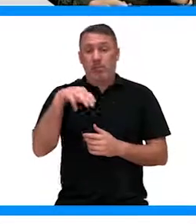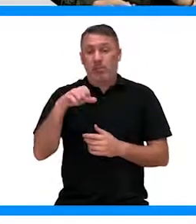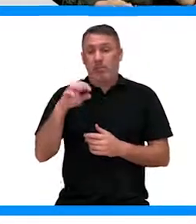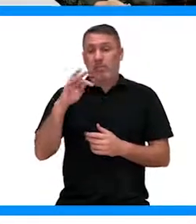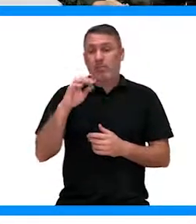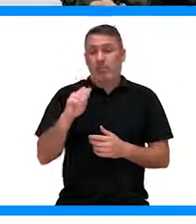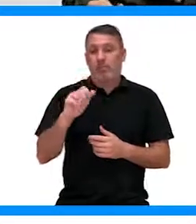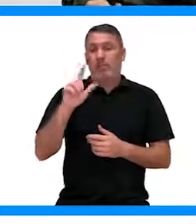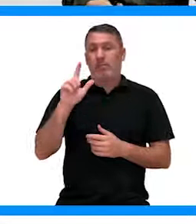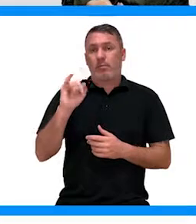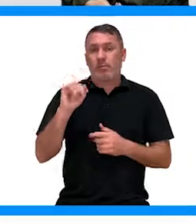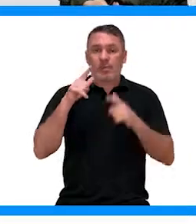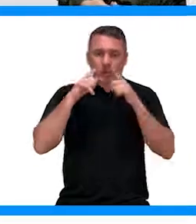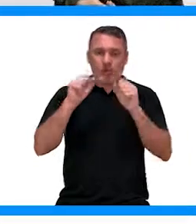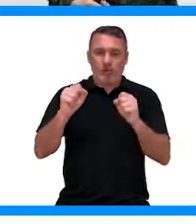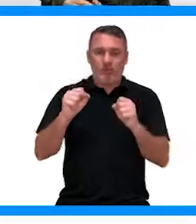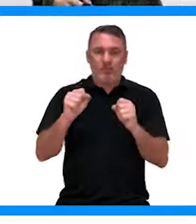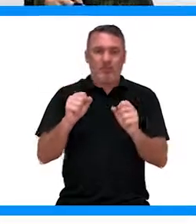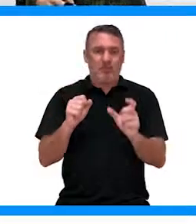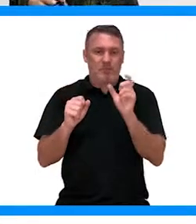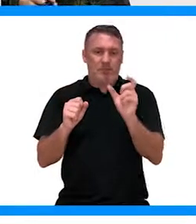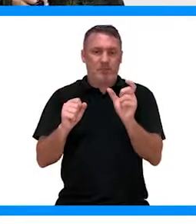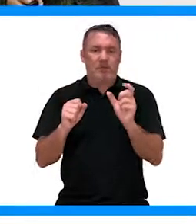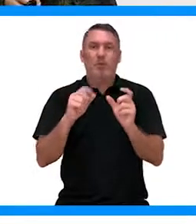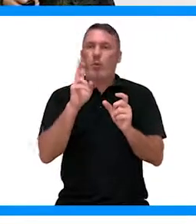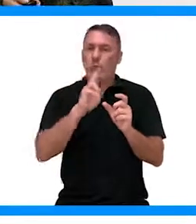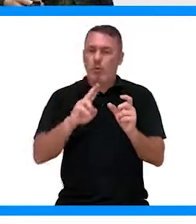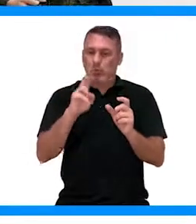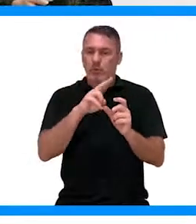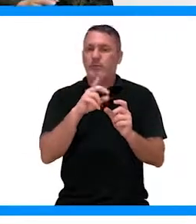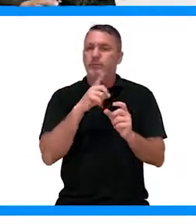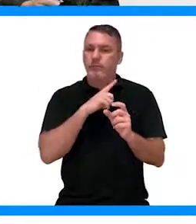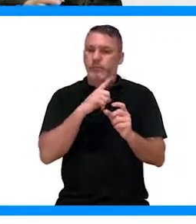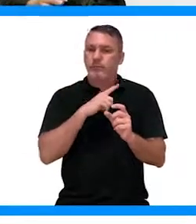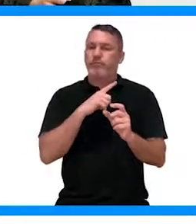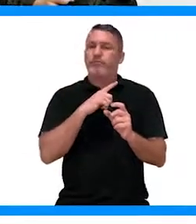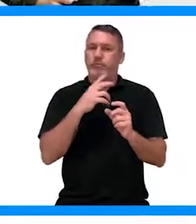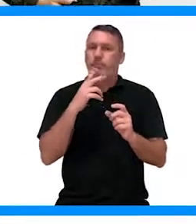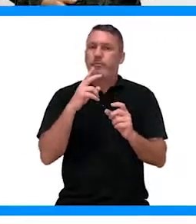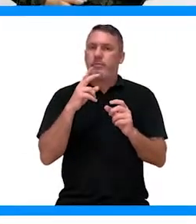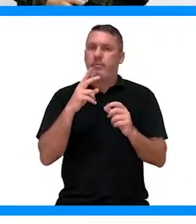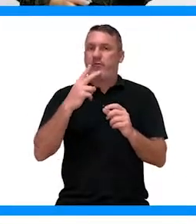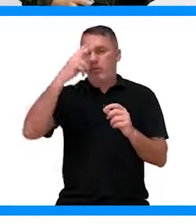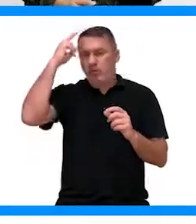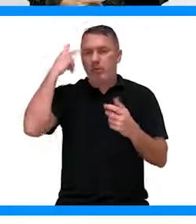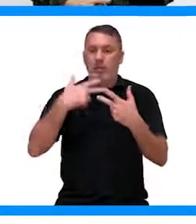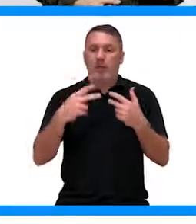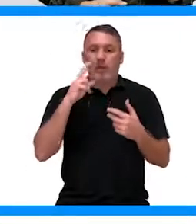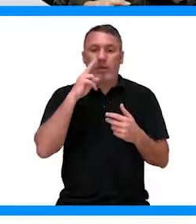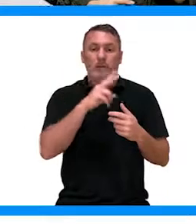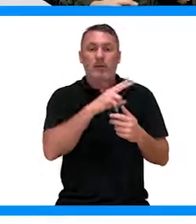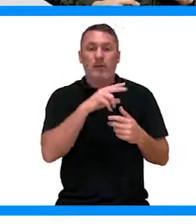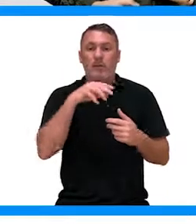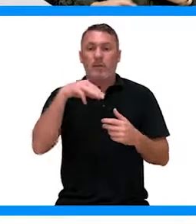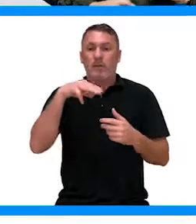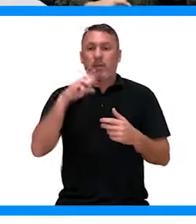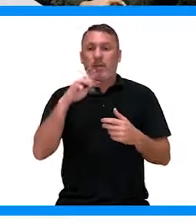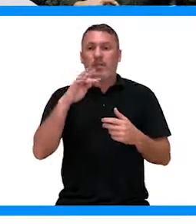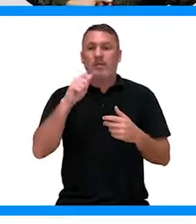A função metalinguística também é uma função, essa palavrinha cai muito em alguns vestibulares, né?